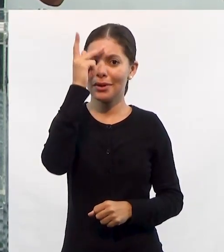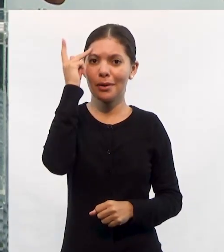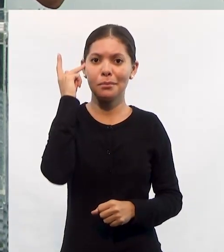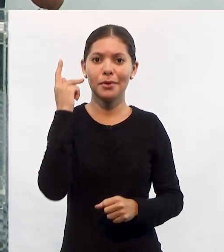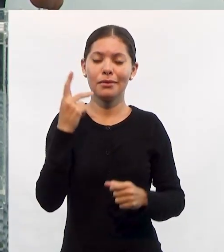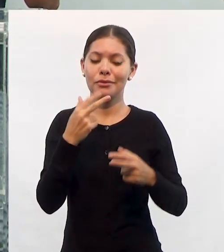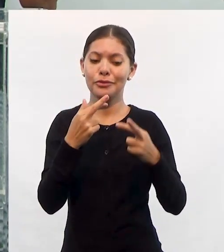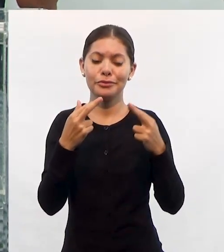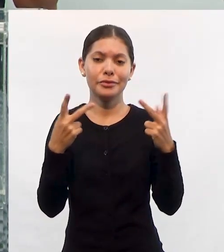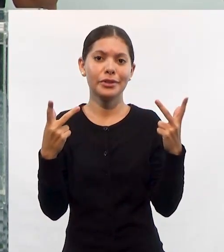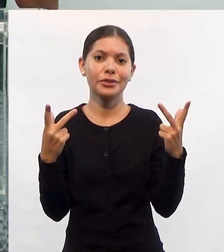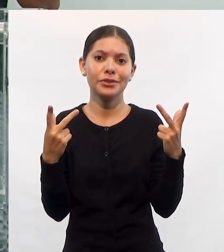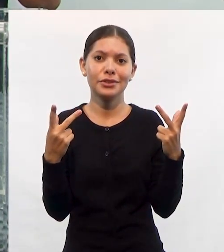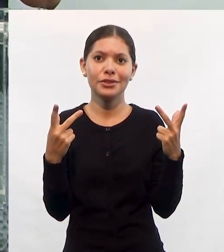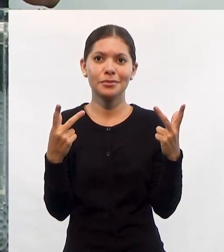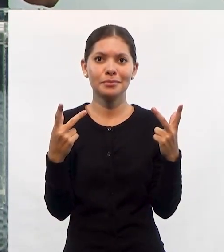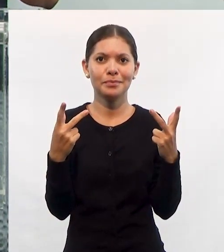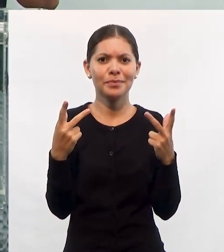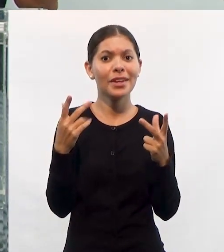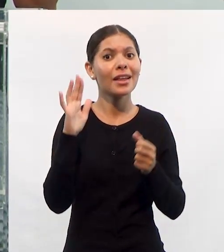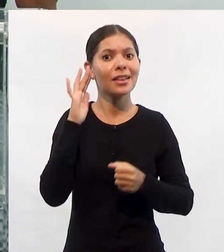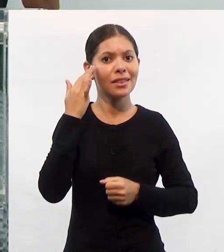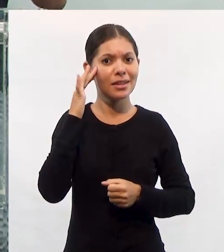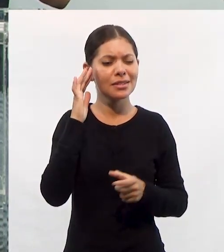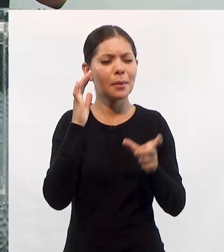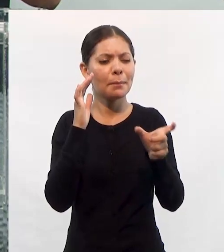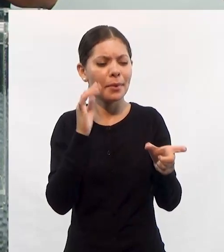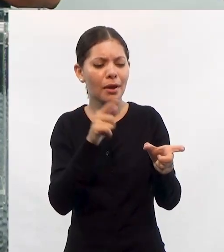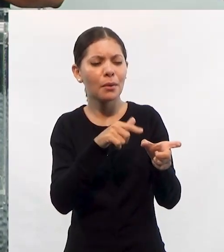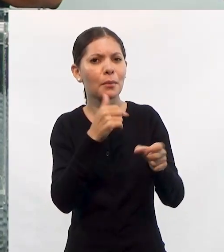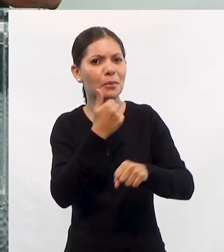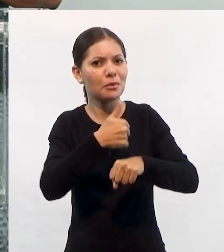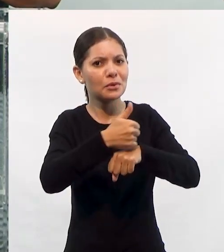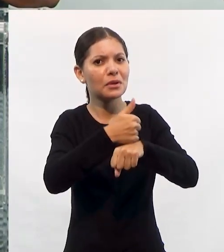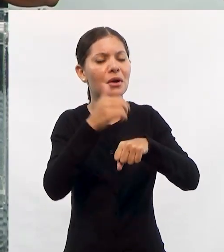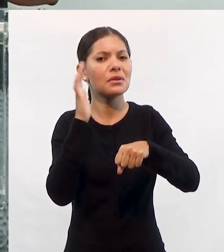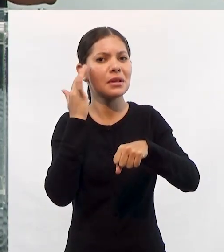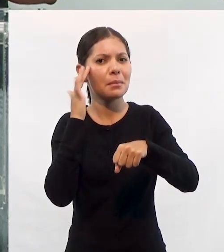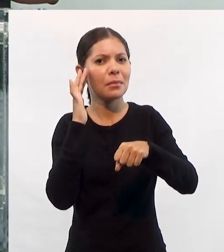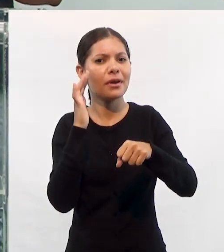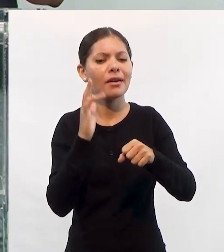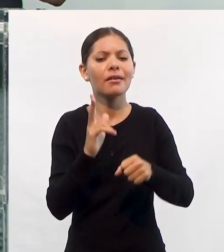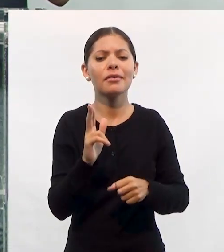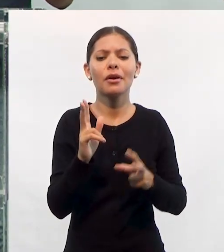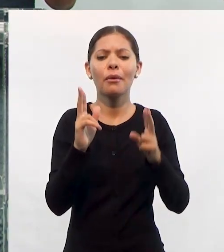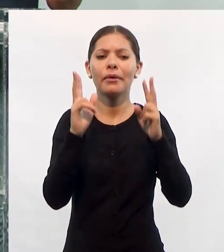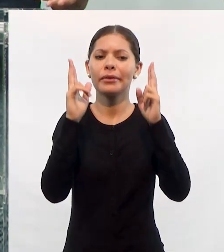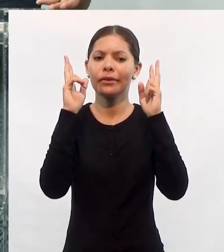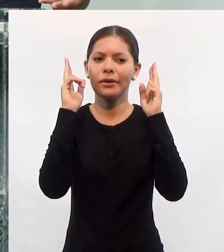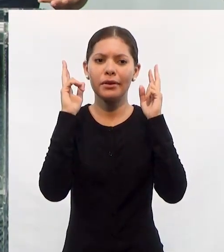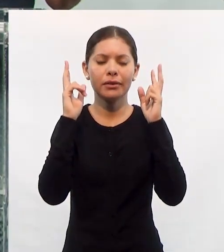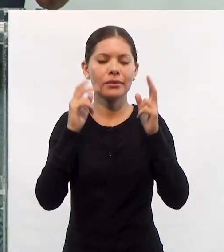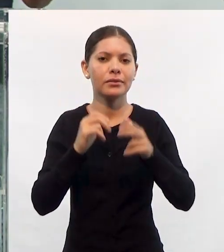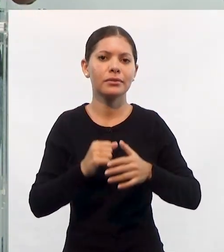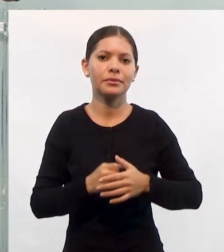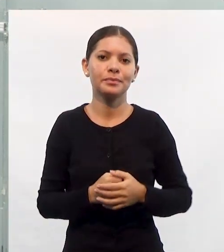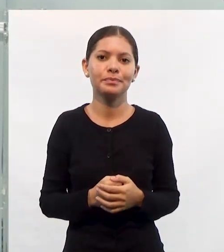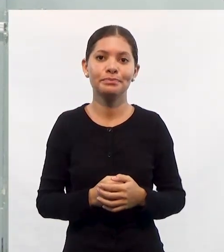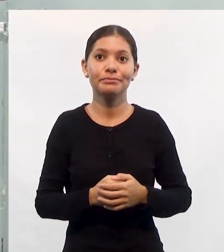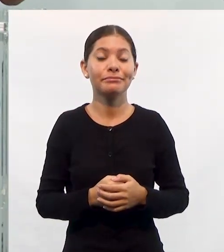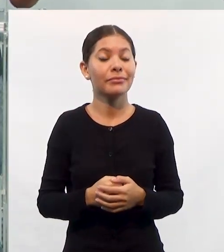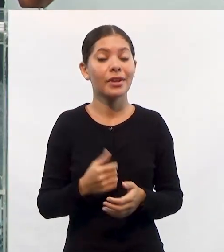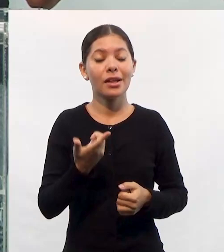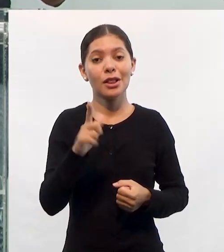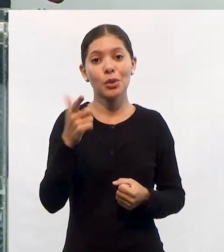diferente, e o cabeleireiro tem que ter aquele feeling de saber o que ele vai fazer em cada cabelo. Então, simplesmente não existe ainda uma máquina